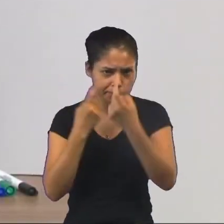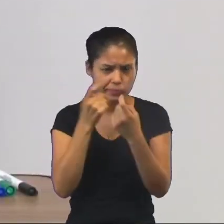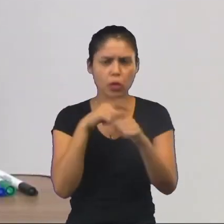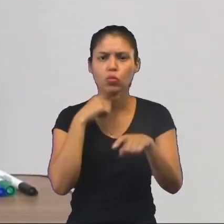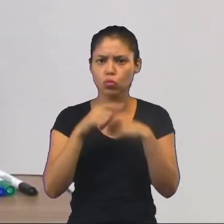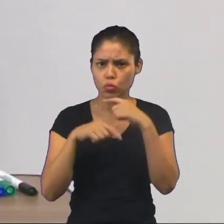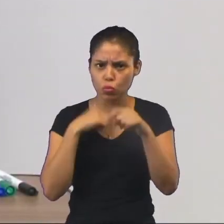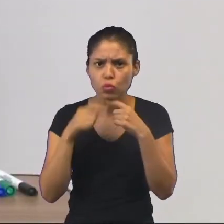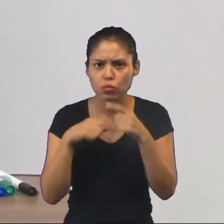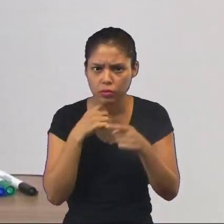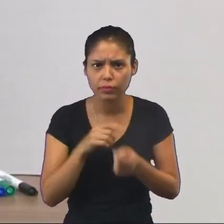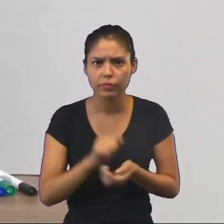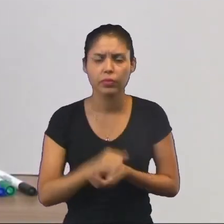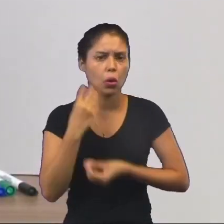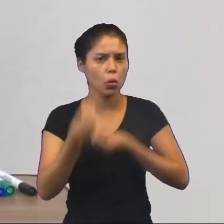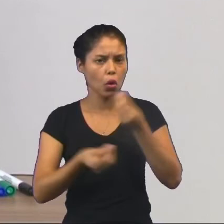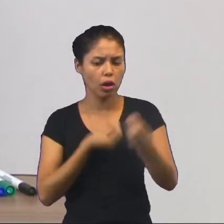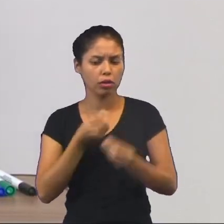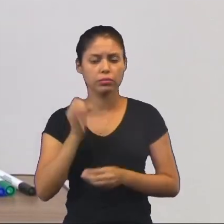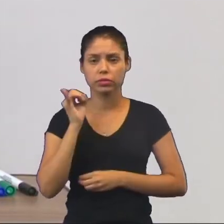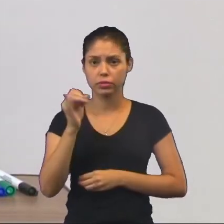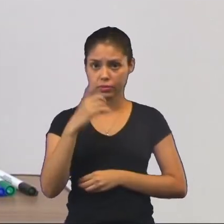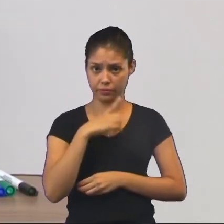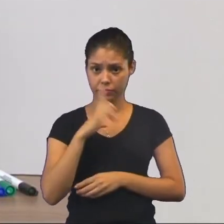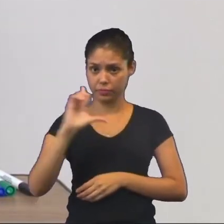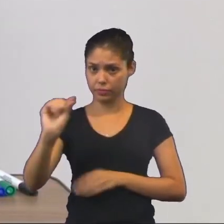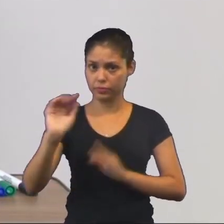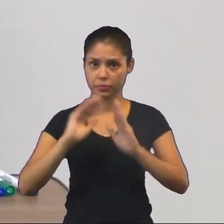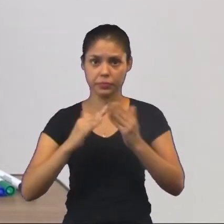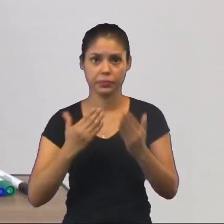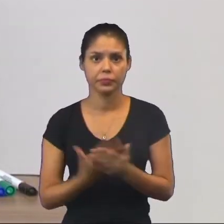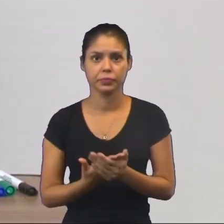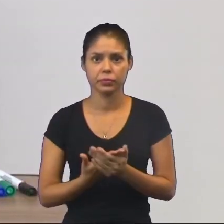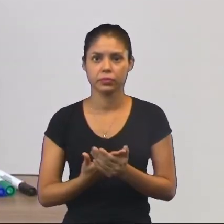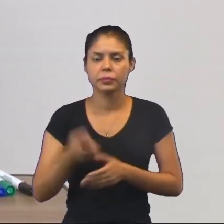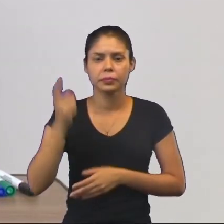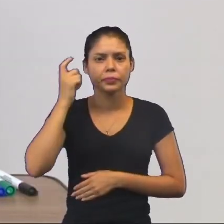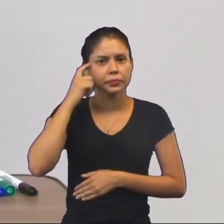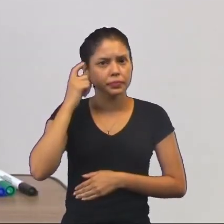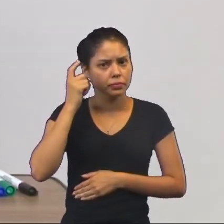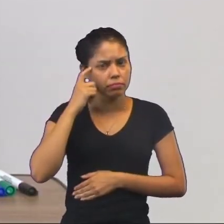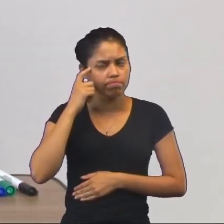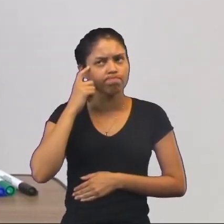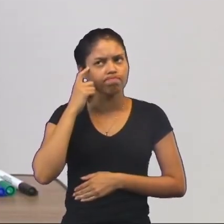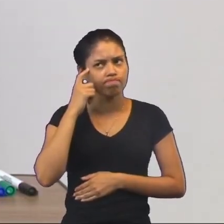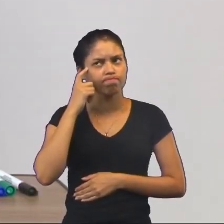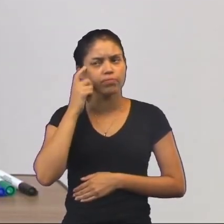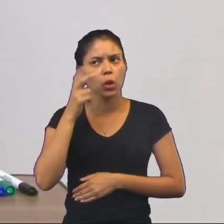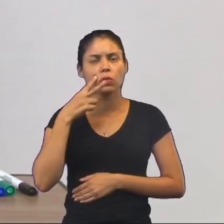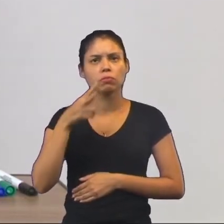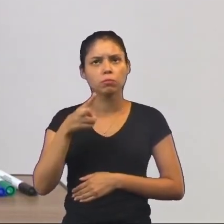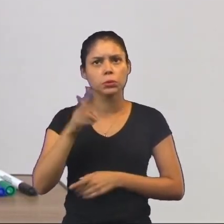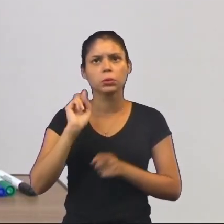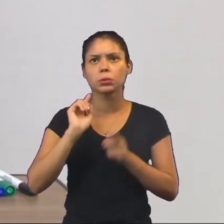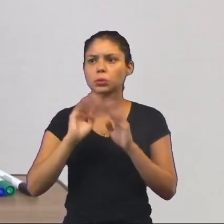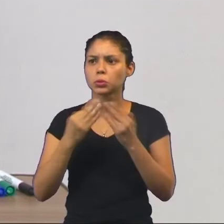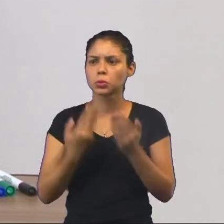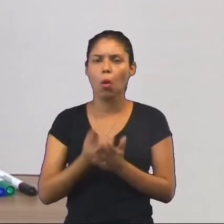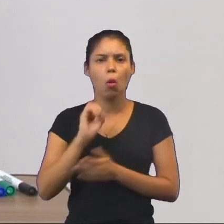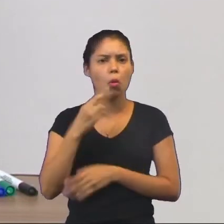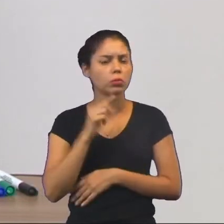de dúvida. É como se eu estivesse ido à escola e estivesse pensando, será que ontem eu vi João na escola ou